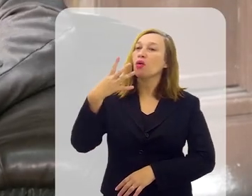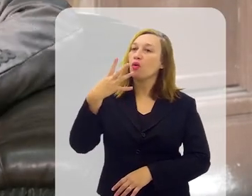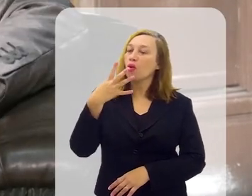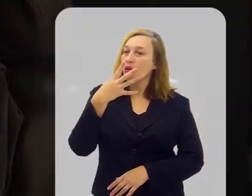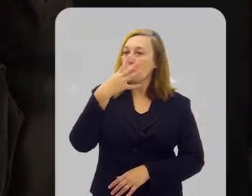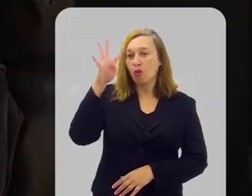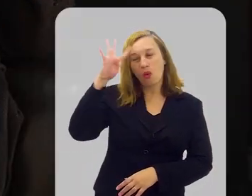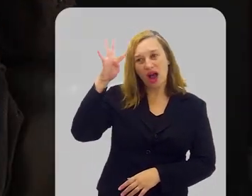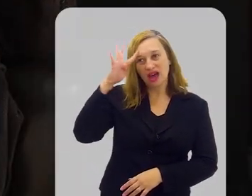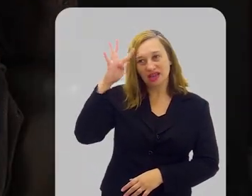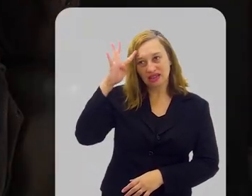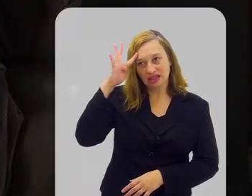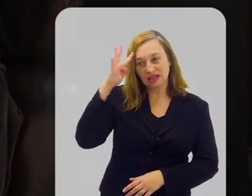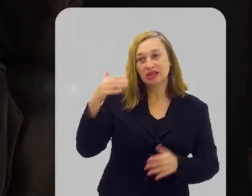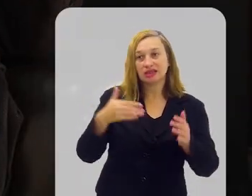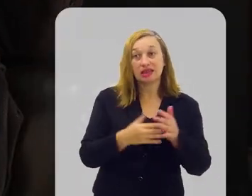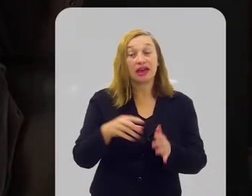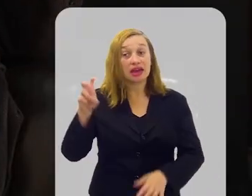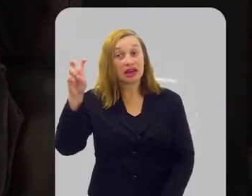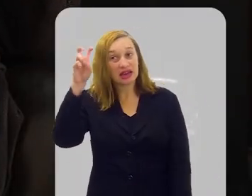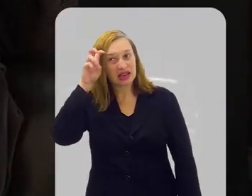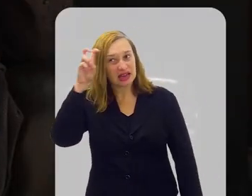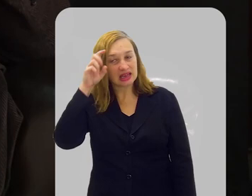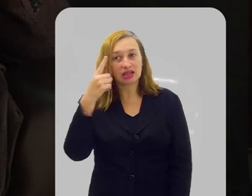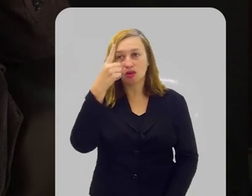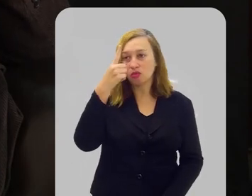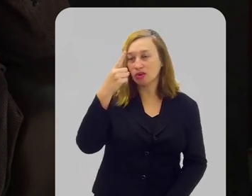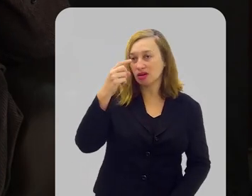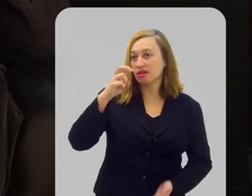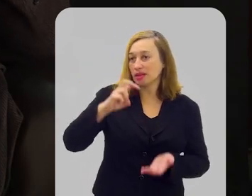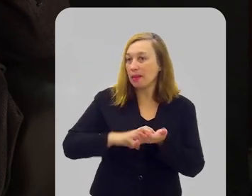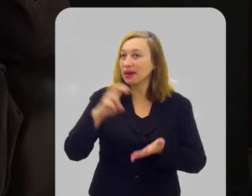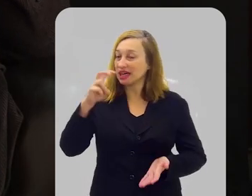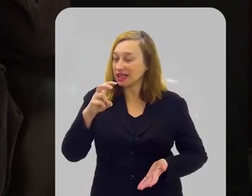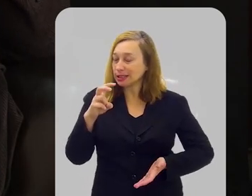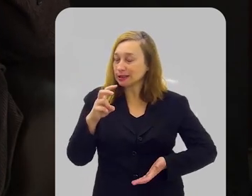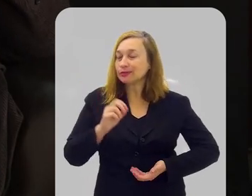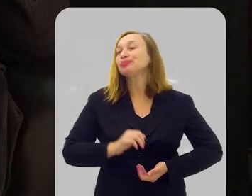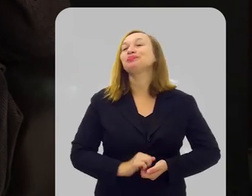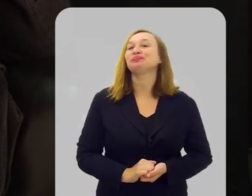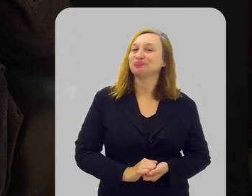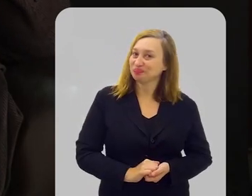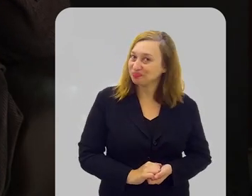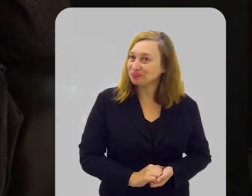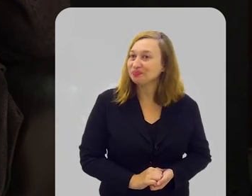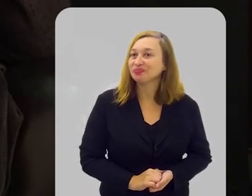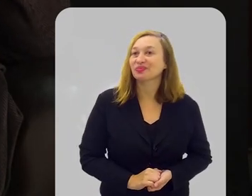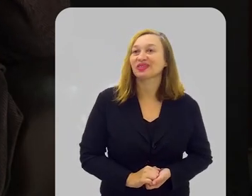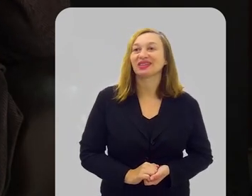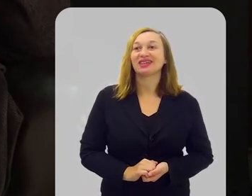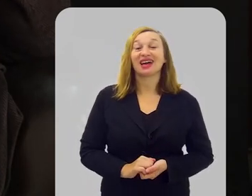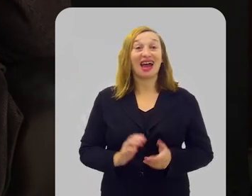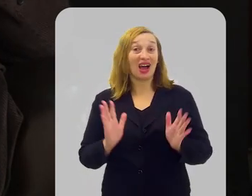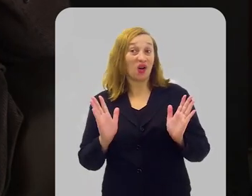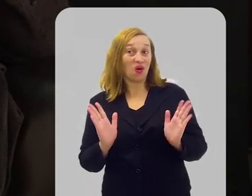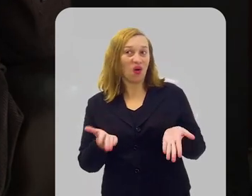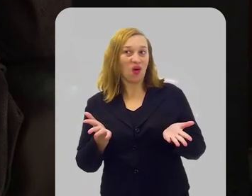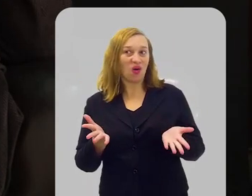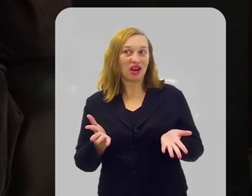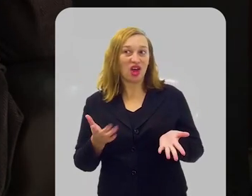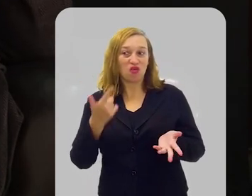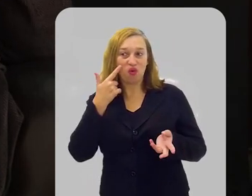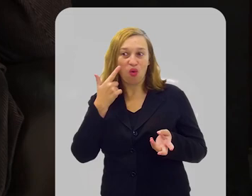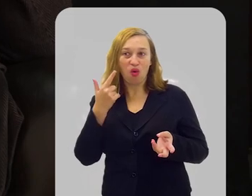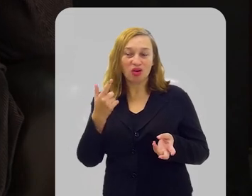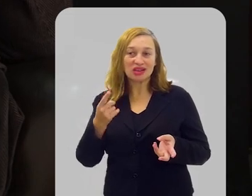1 da manhã. Encontro de Adoradores, todas as quartas, a 1 da manhã. Eu sou